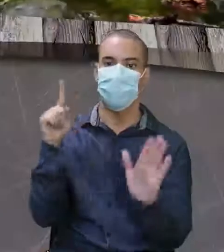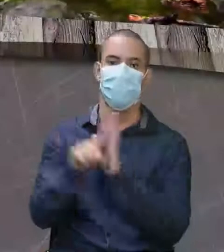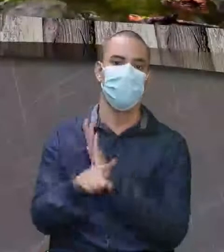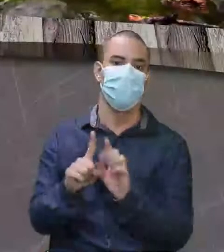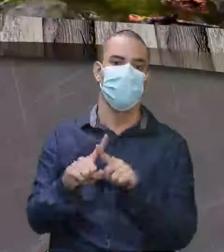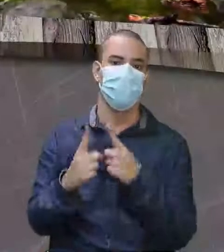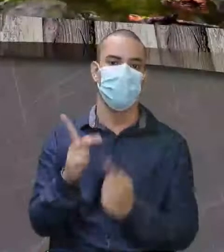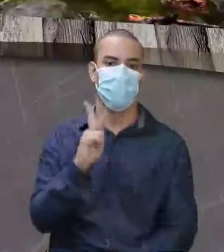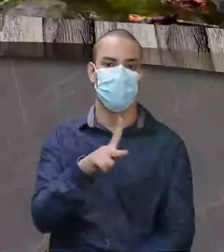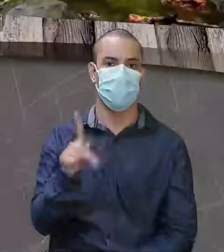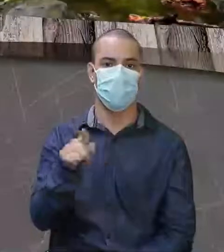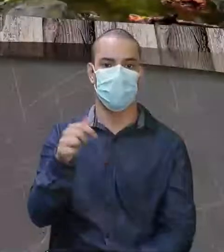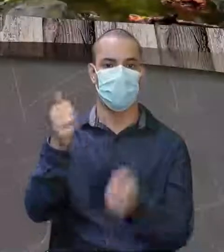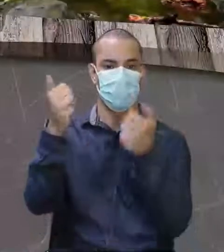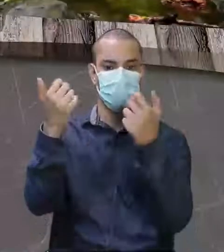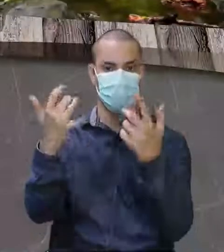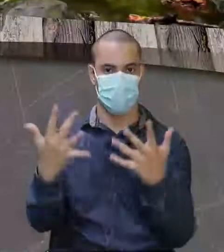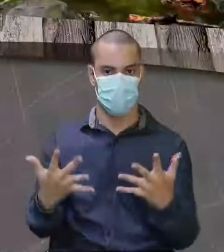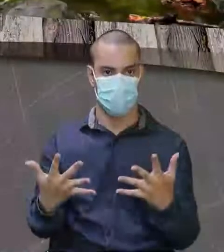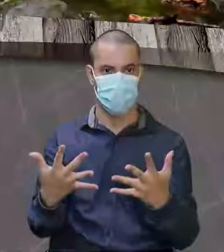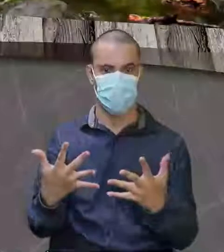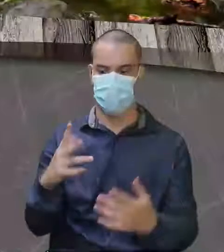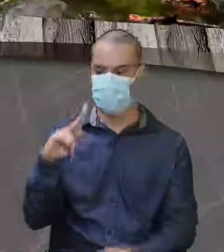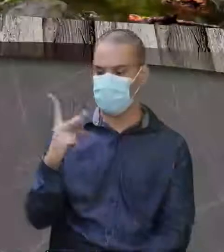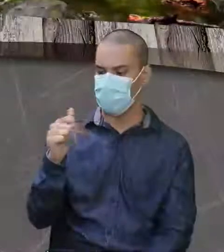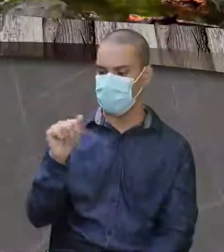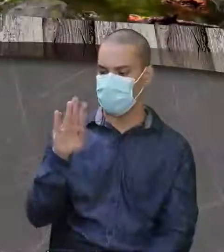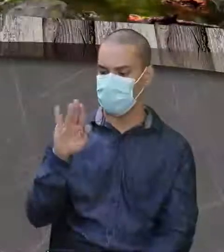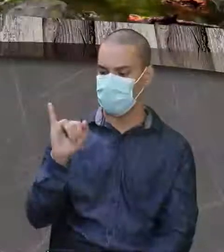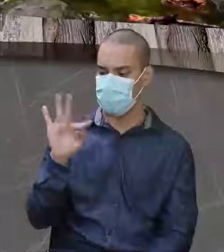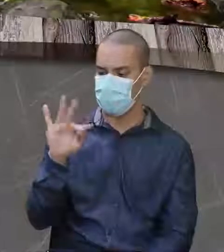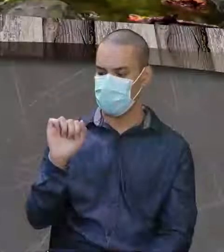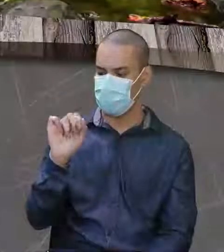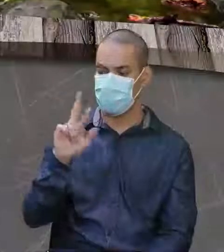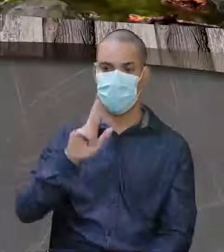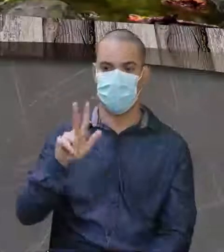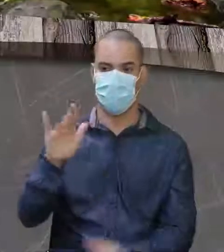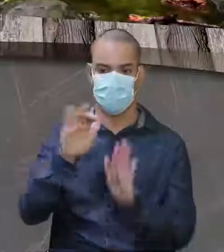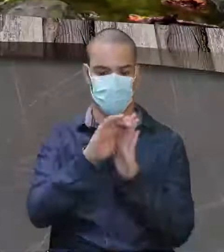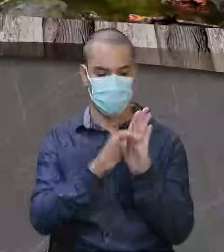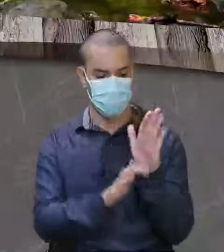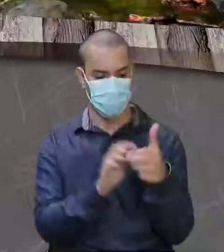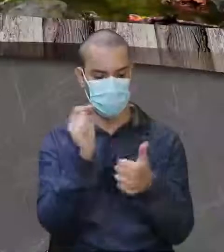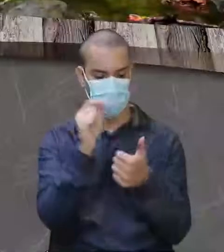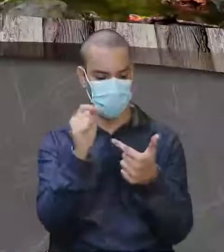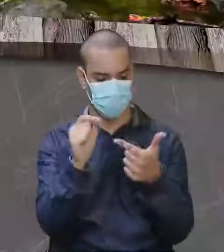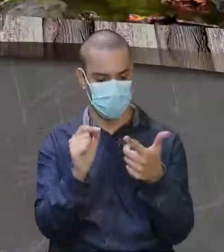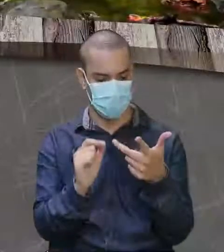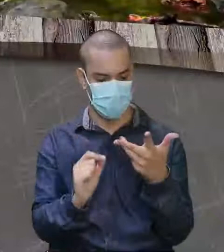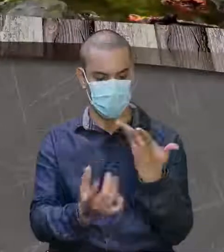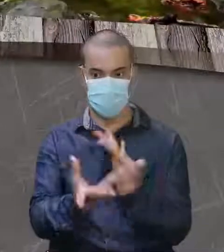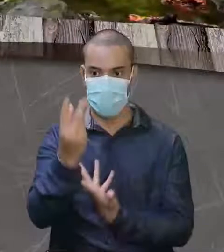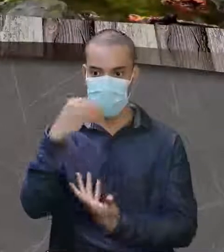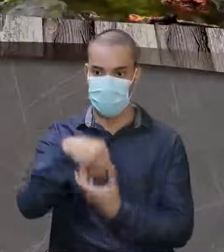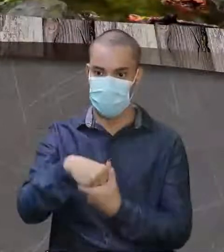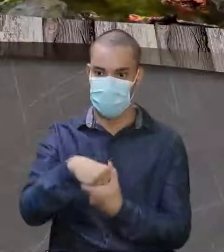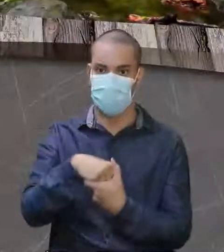professor, mas o senhor acabou de falar que o habitat não envolve a situação dos fatores, né?